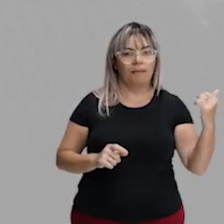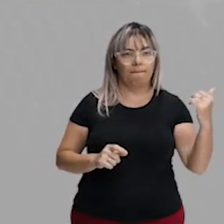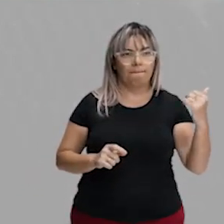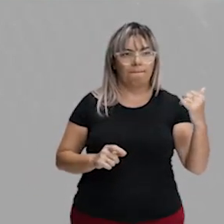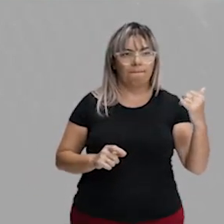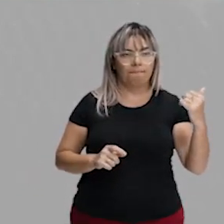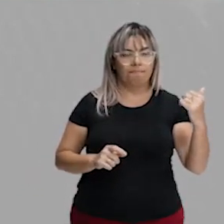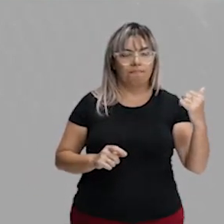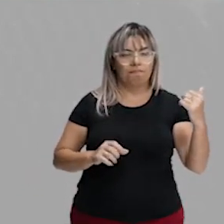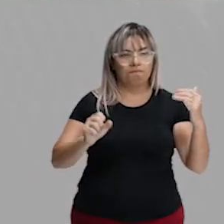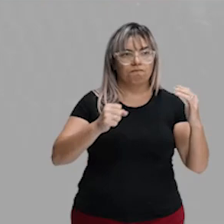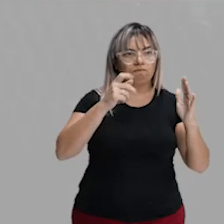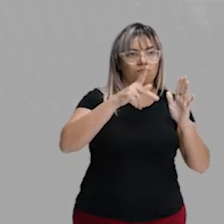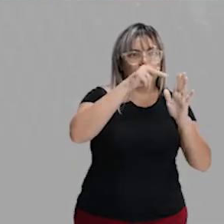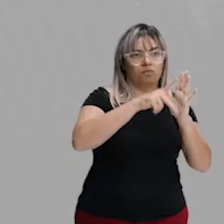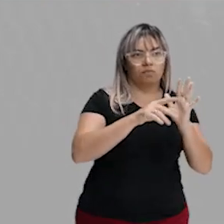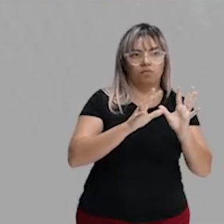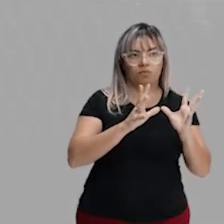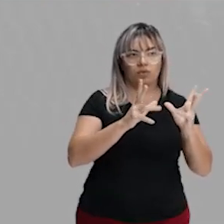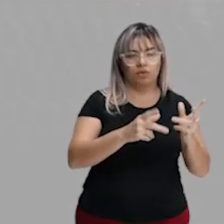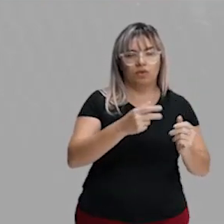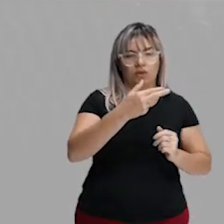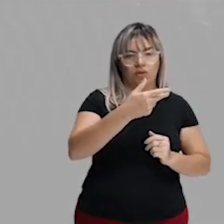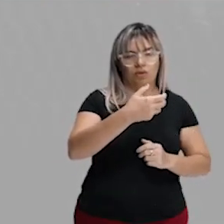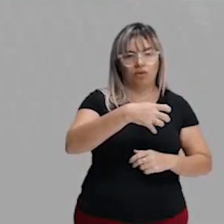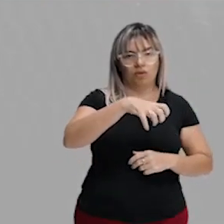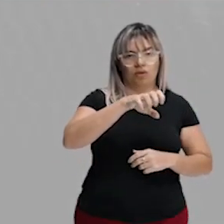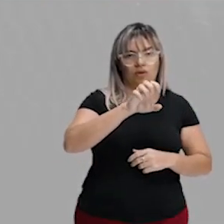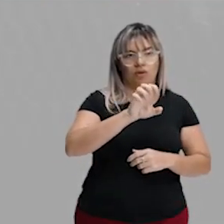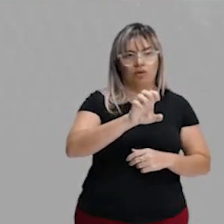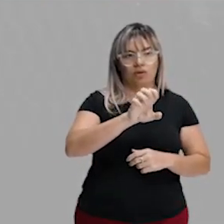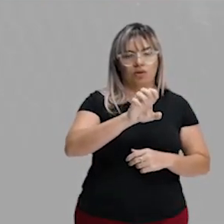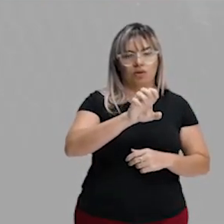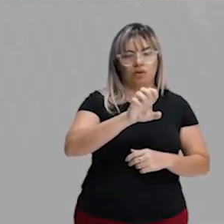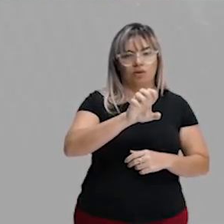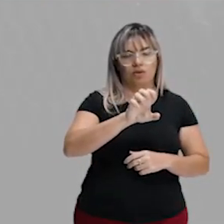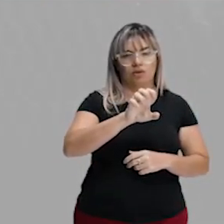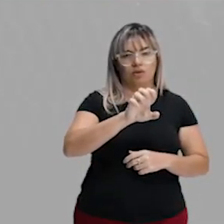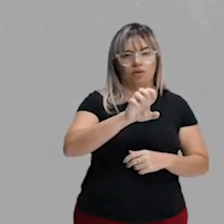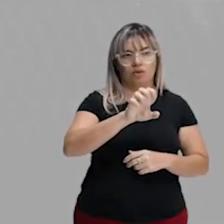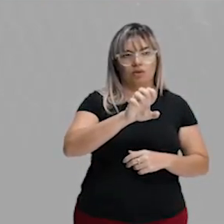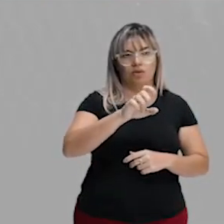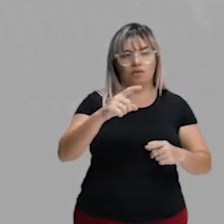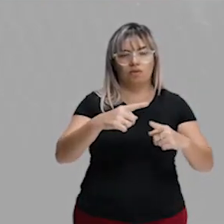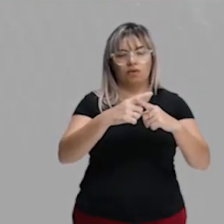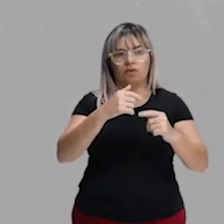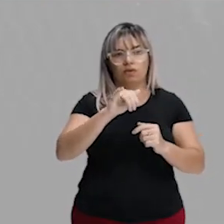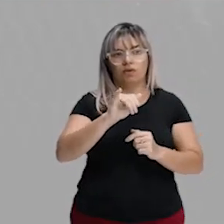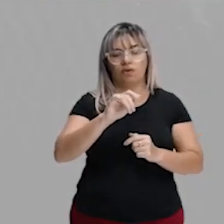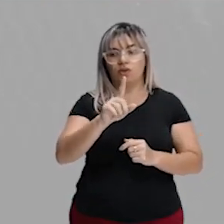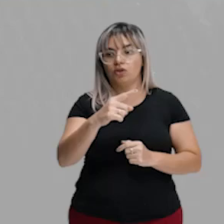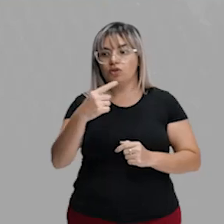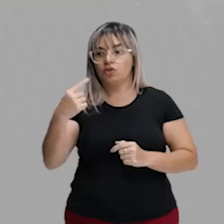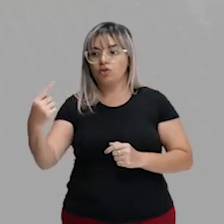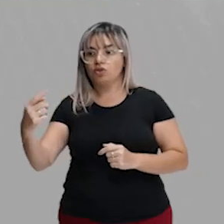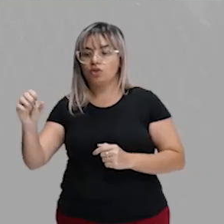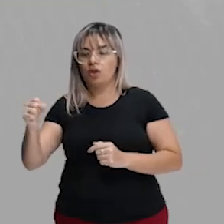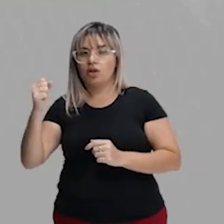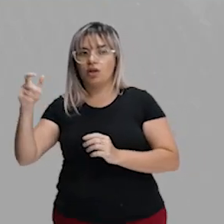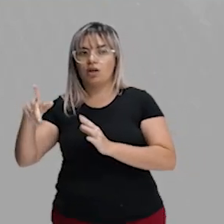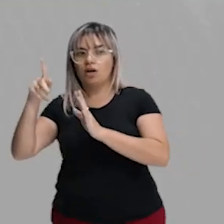é a força eletromotriz vezes a corrente, a potência útil é a DDP vezes a corrente e a